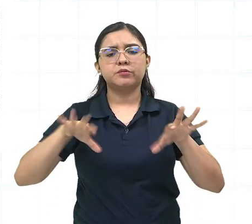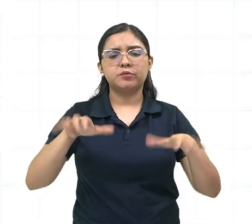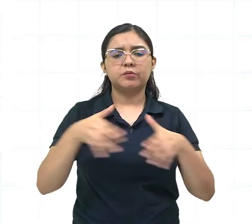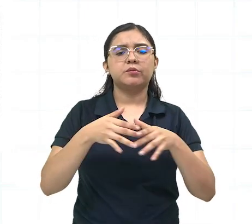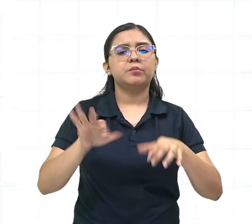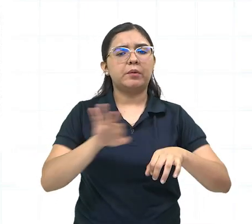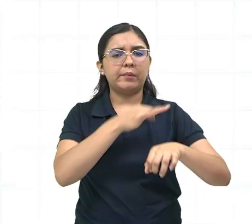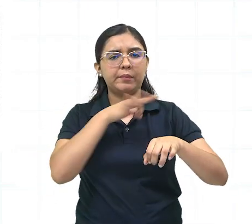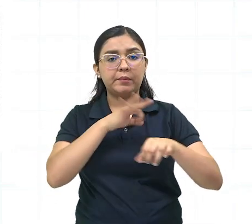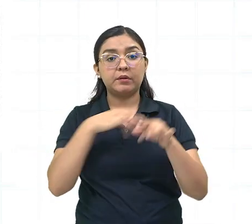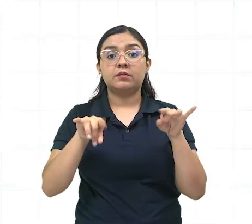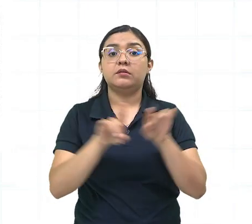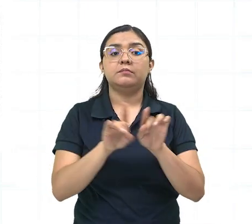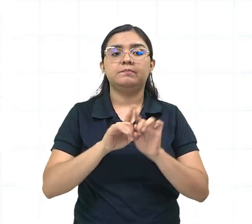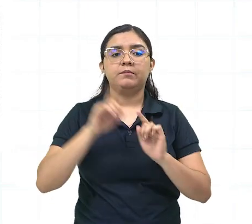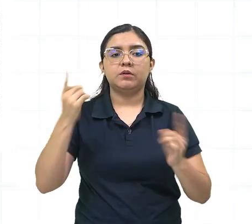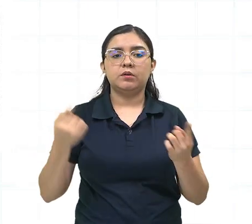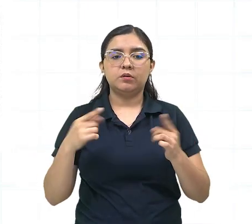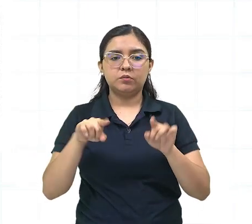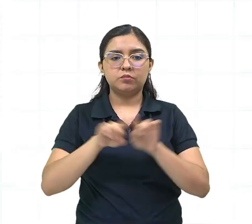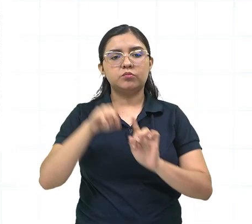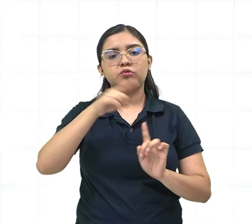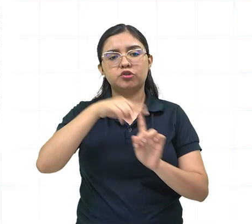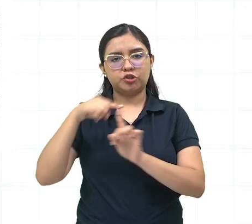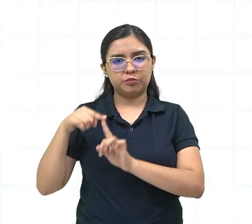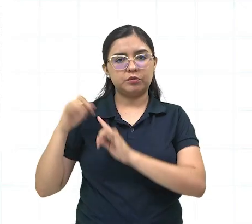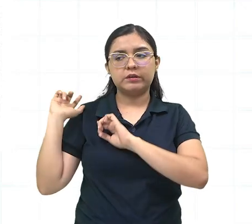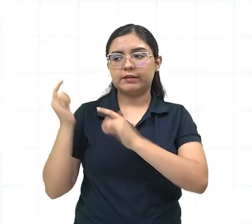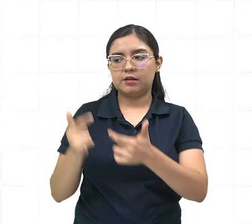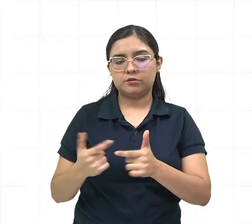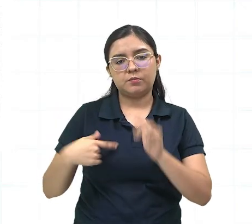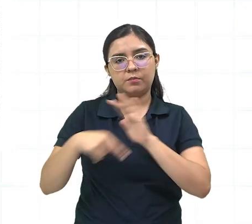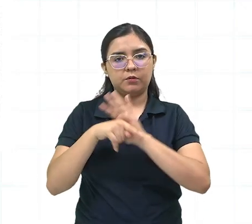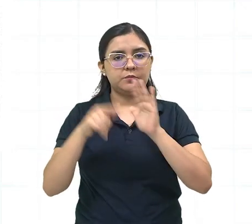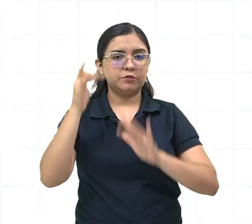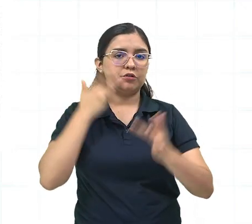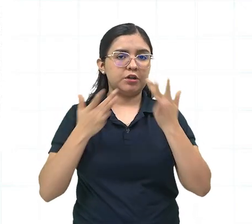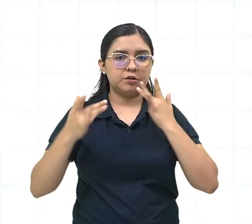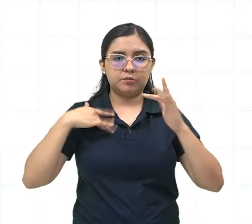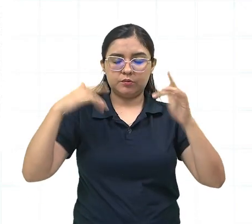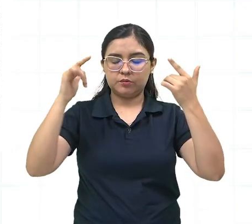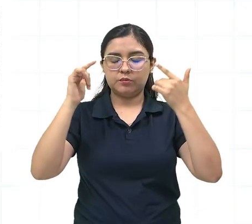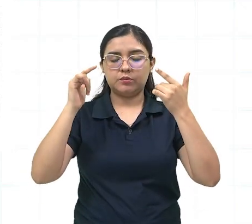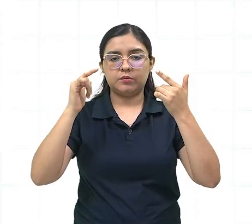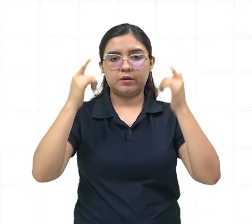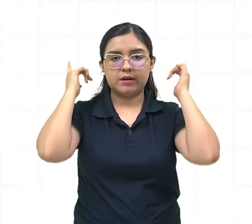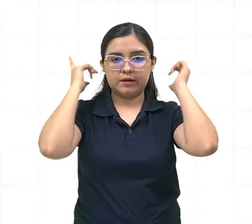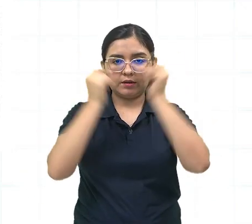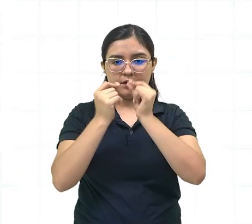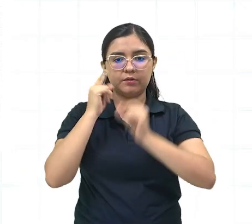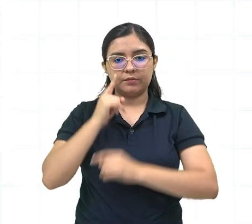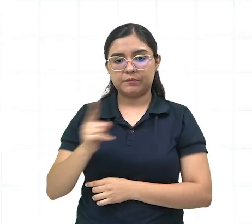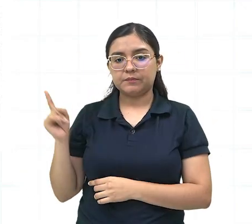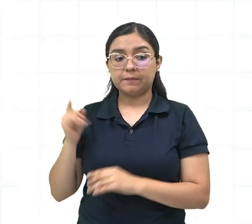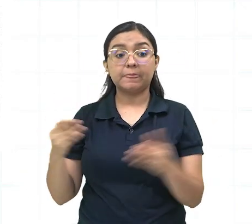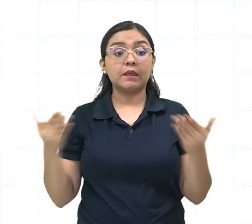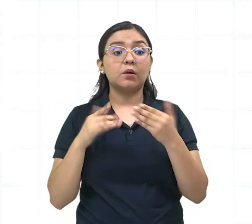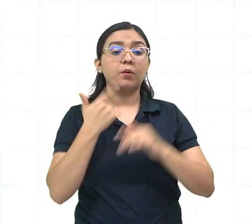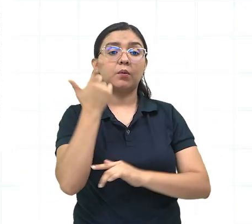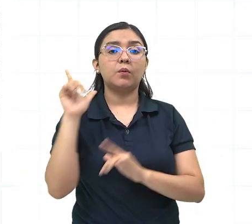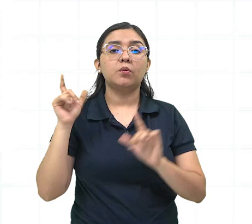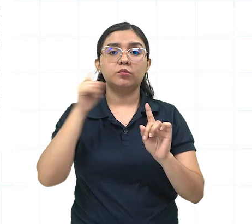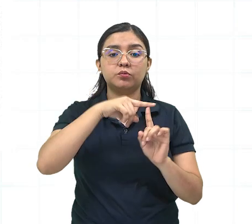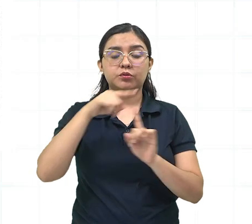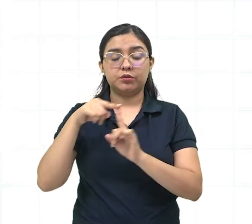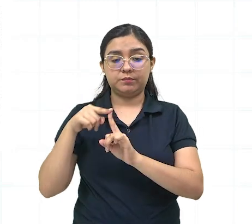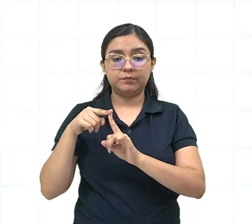orquestra. Então, o tipo ideal do teatro grego era esse. Vamos ver agora um outro